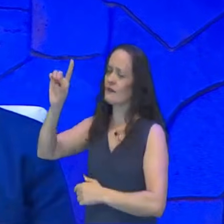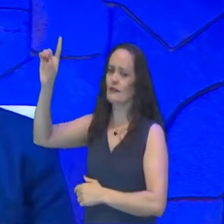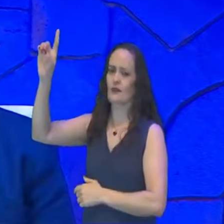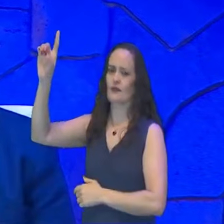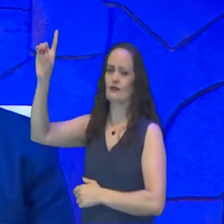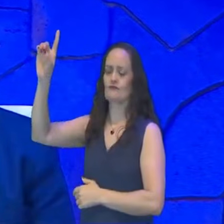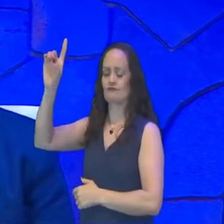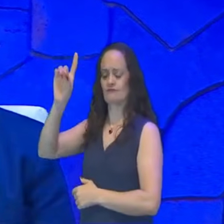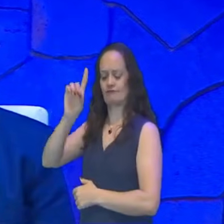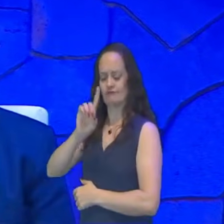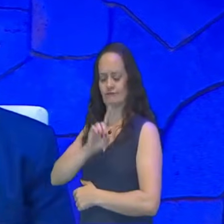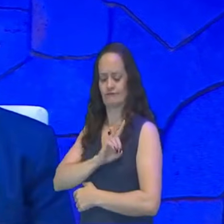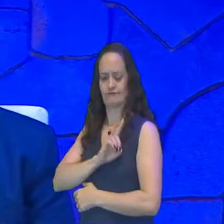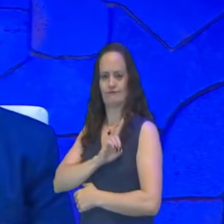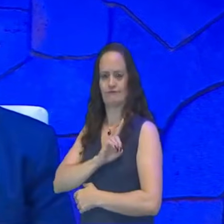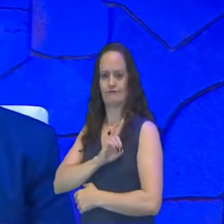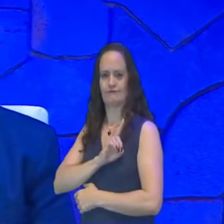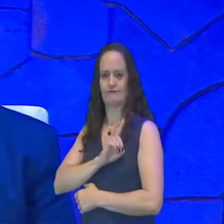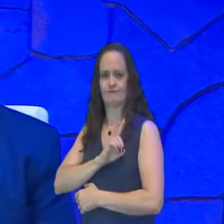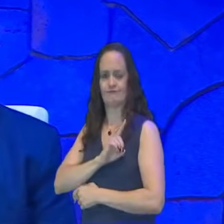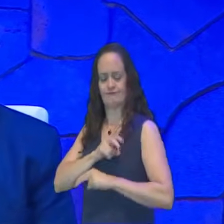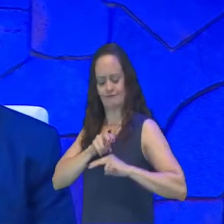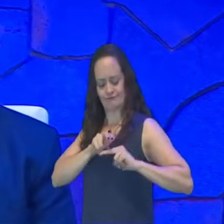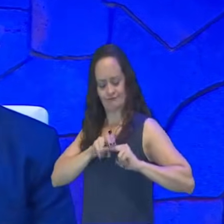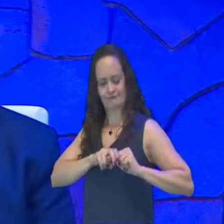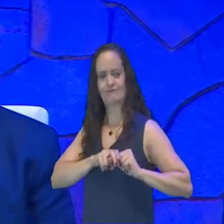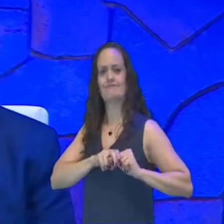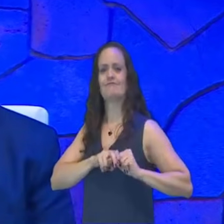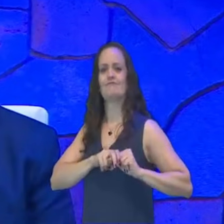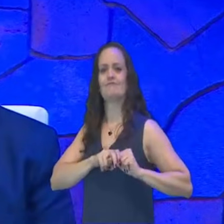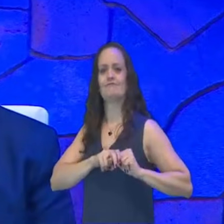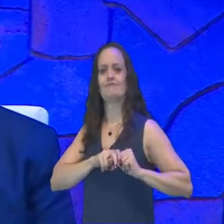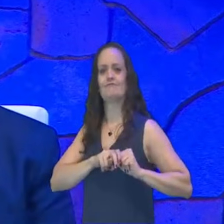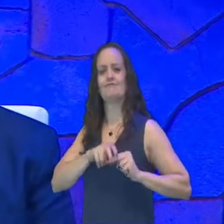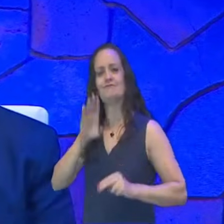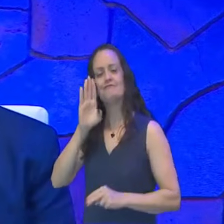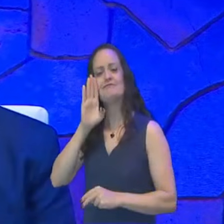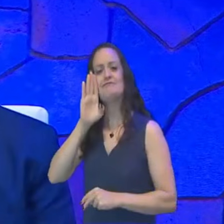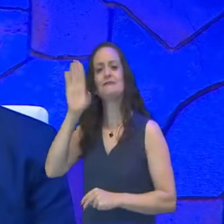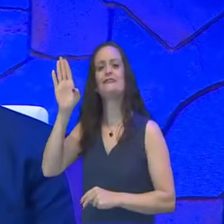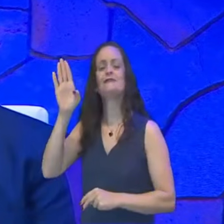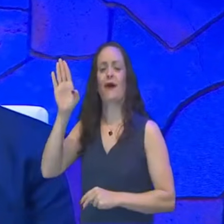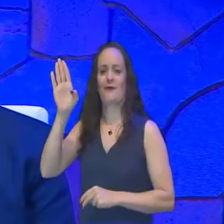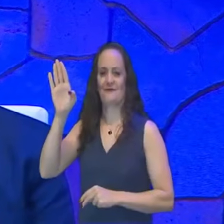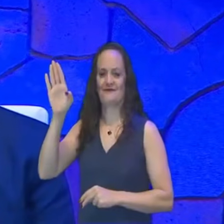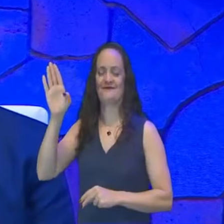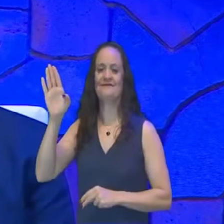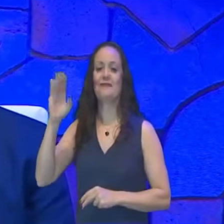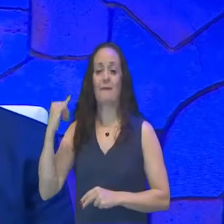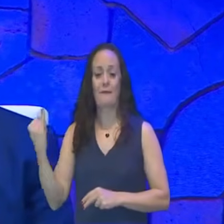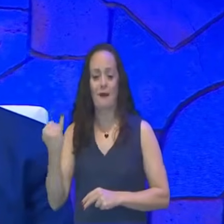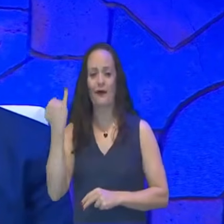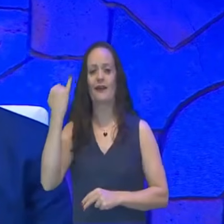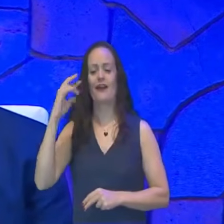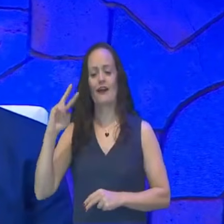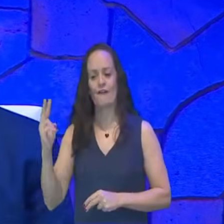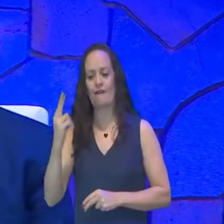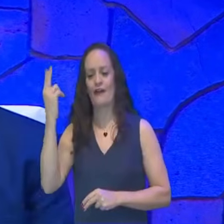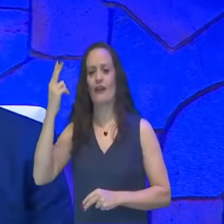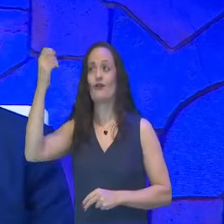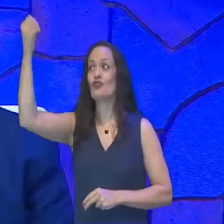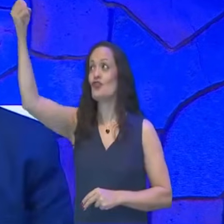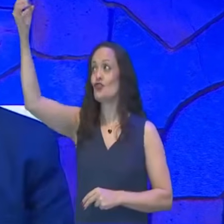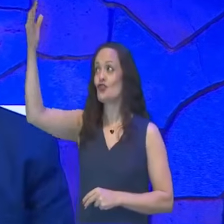nosso coração, a ser o nosso tesouro, para que a nossa visão seja uma visão de luz e não